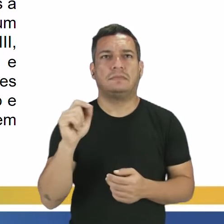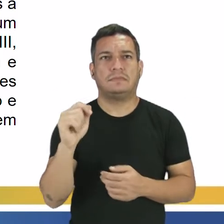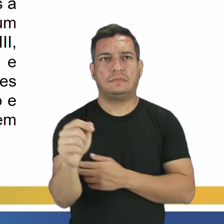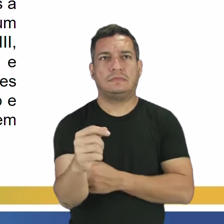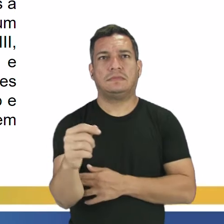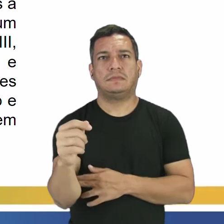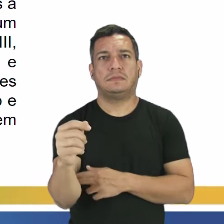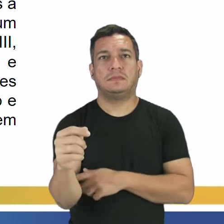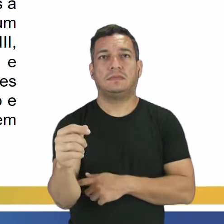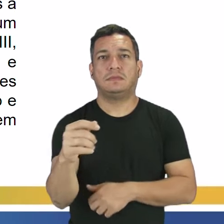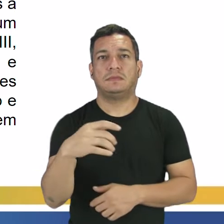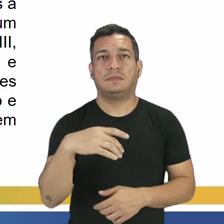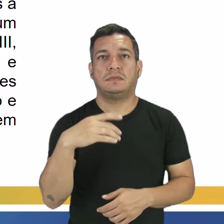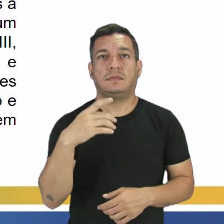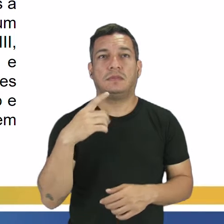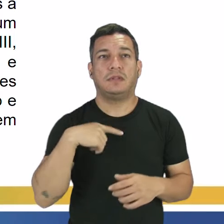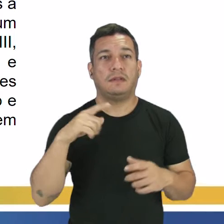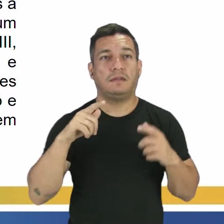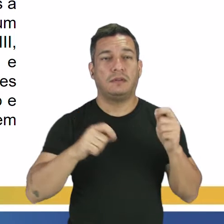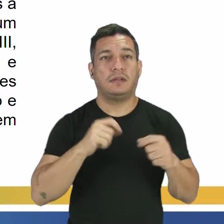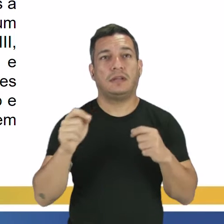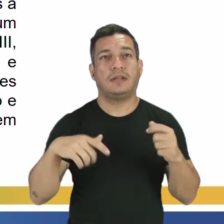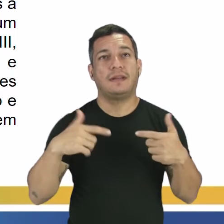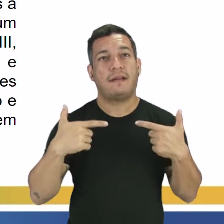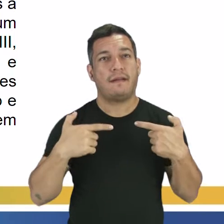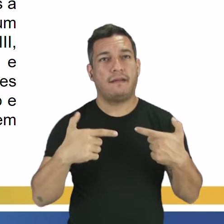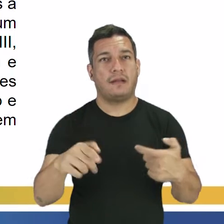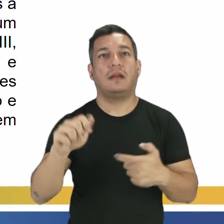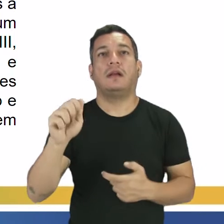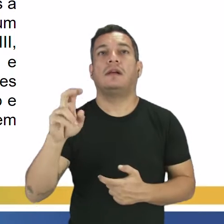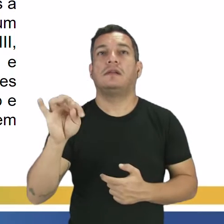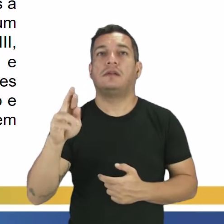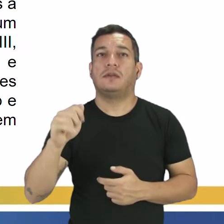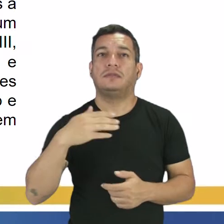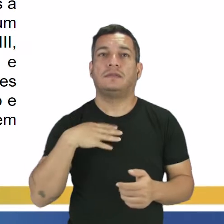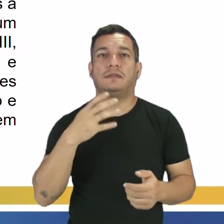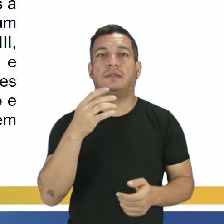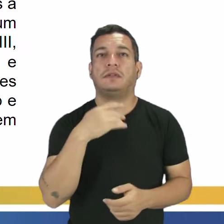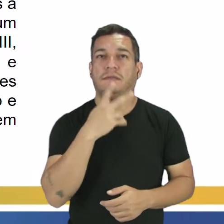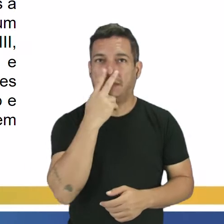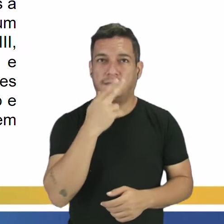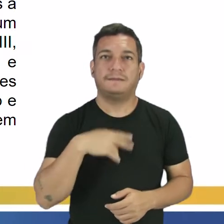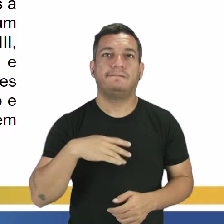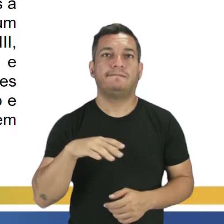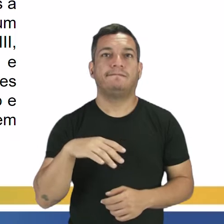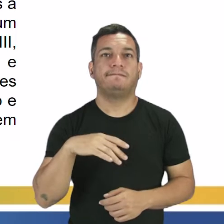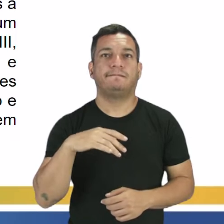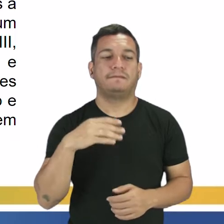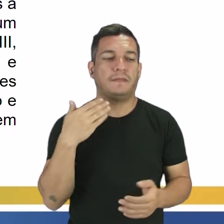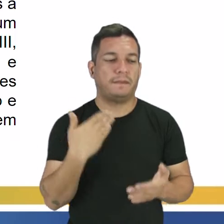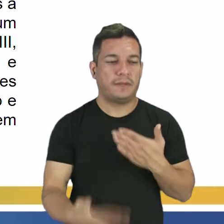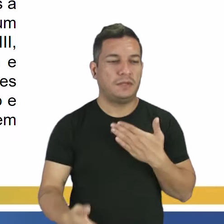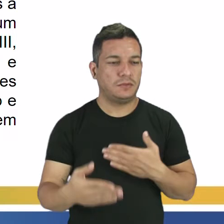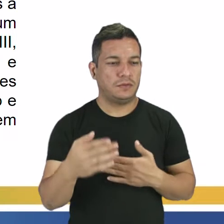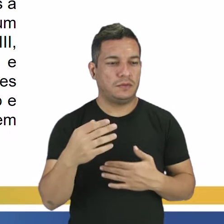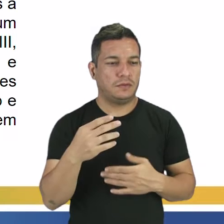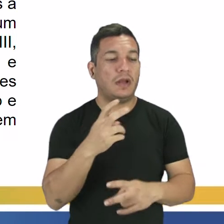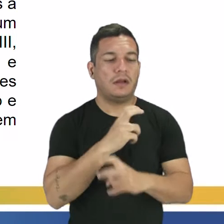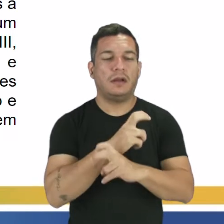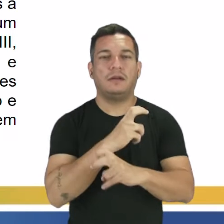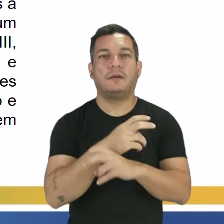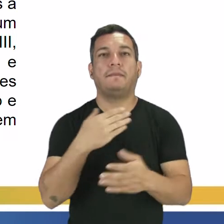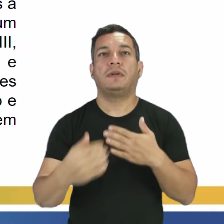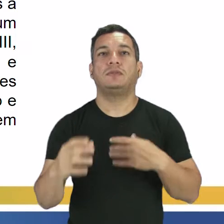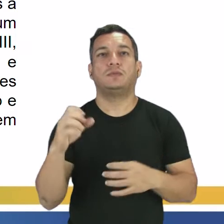declarou guerra à Áustria. A Áustria fica insatisfeita com a perda do poder E em